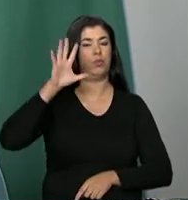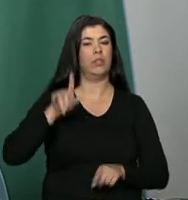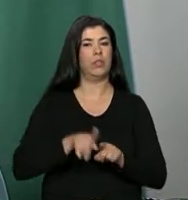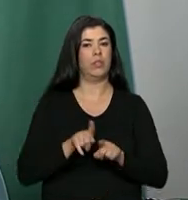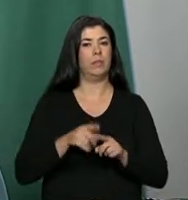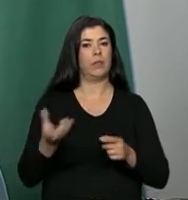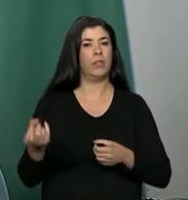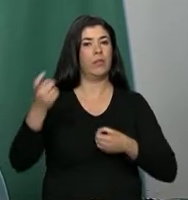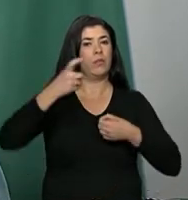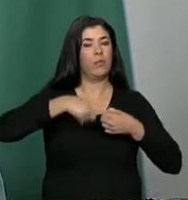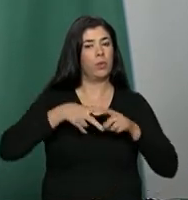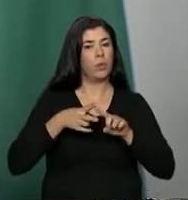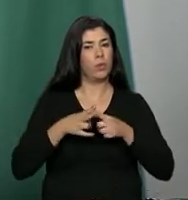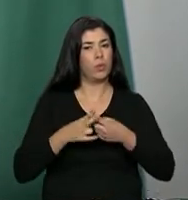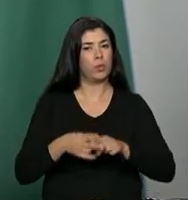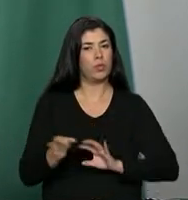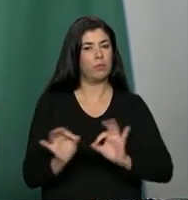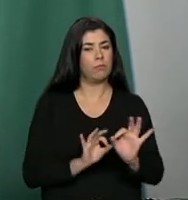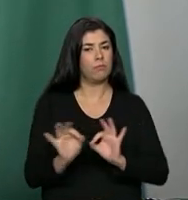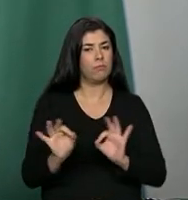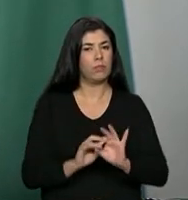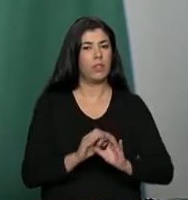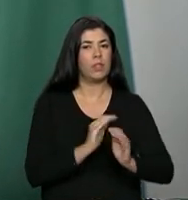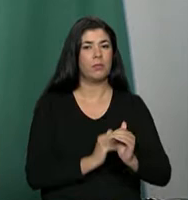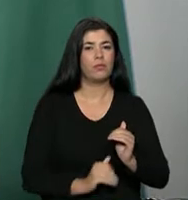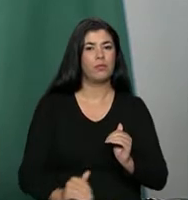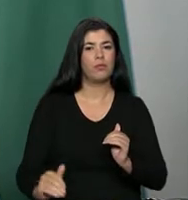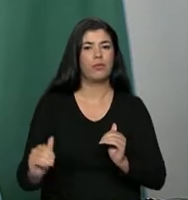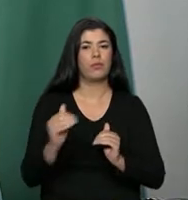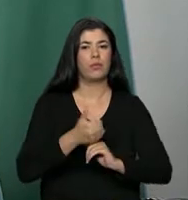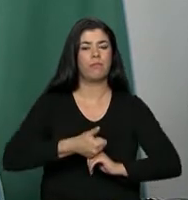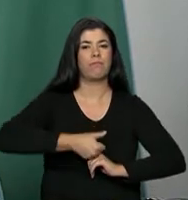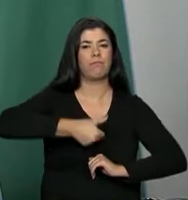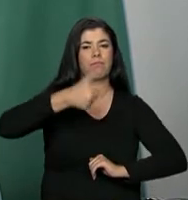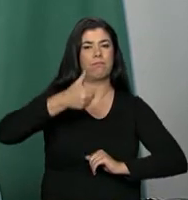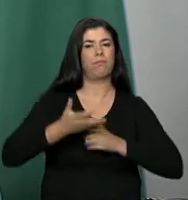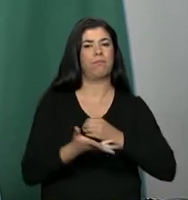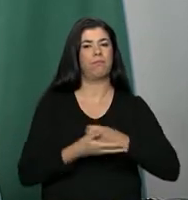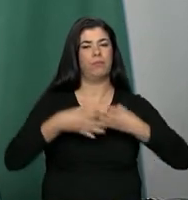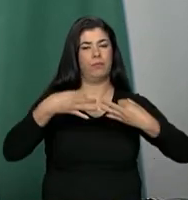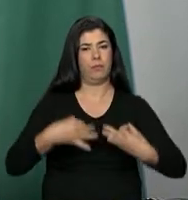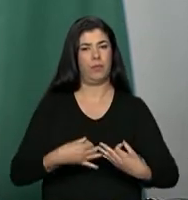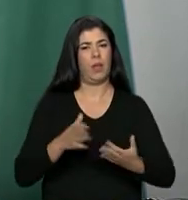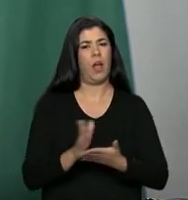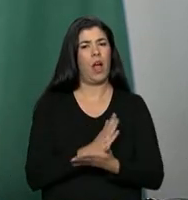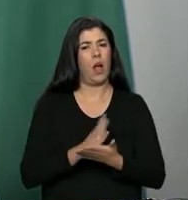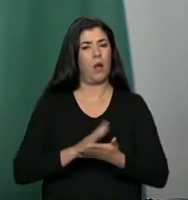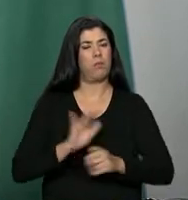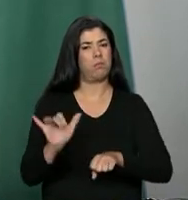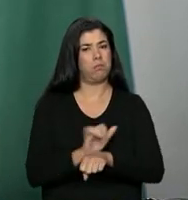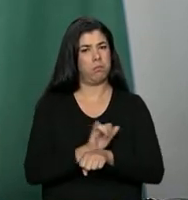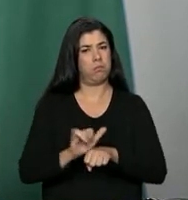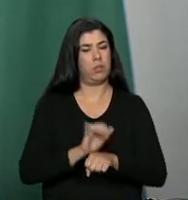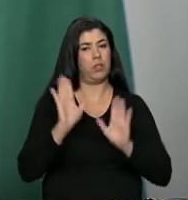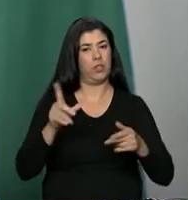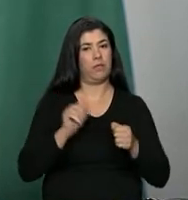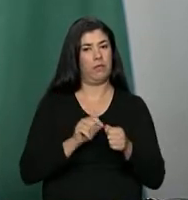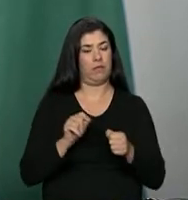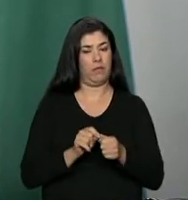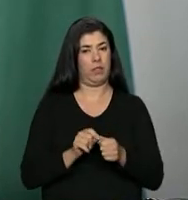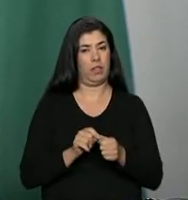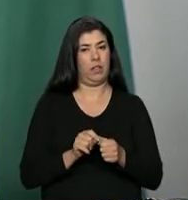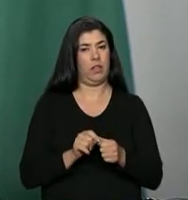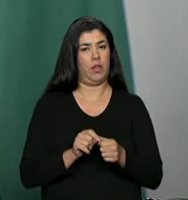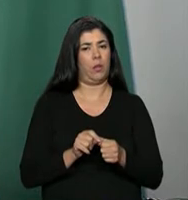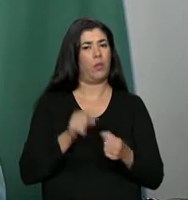para voltar a crescer em bases sólidas. Algumas medidas nós tomamos no sentido de